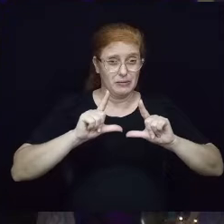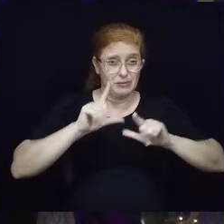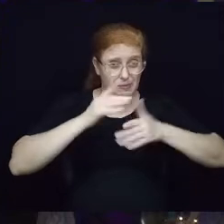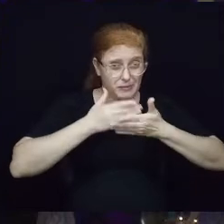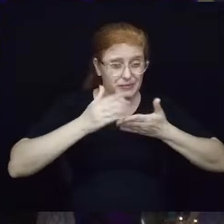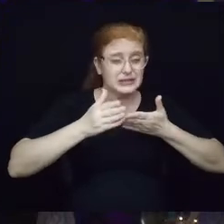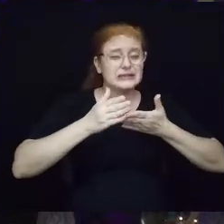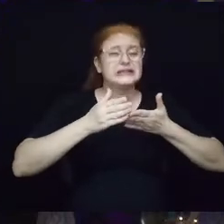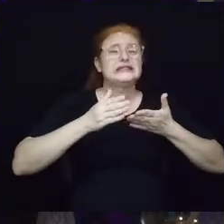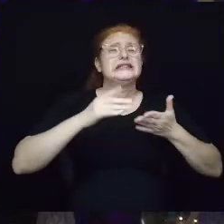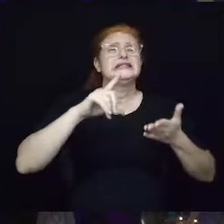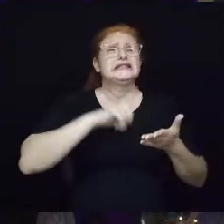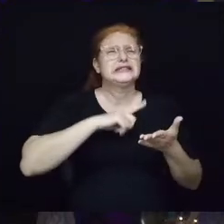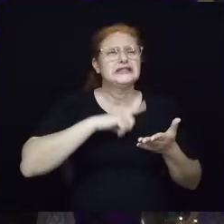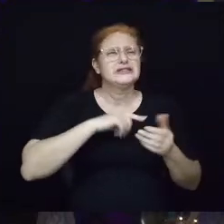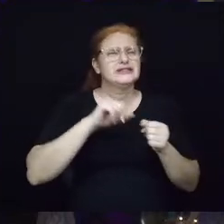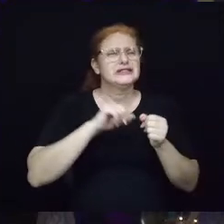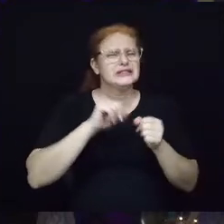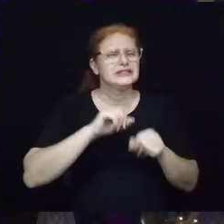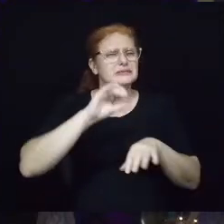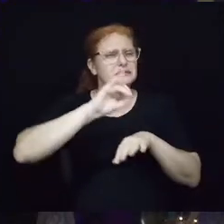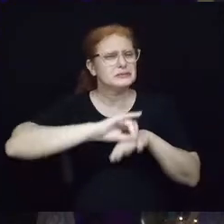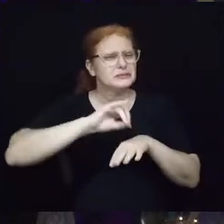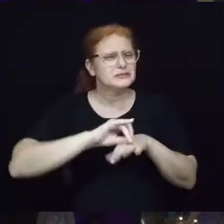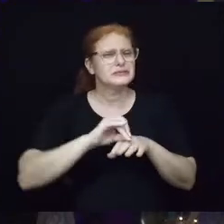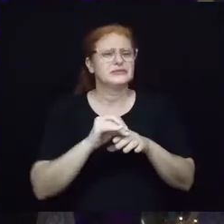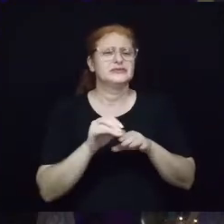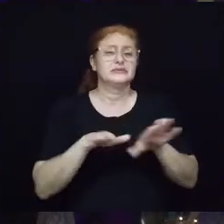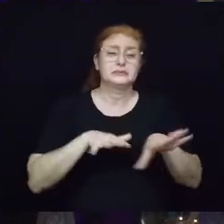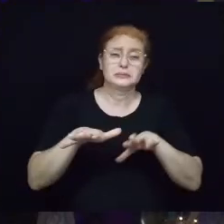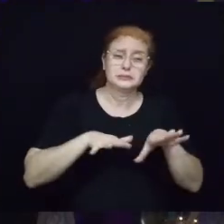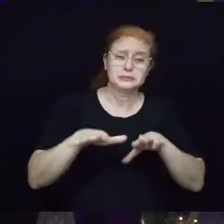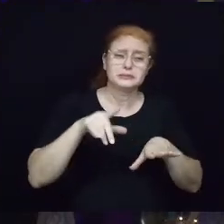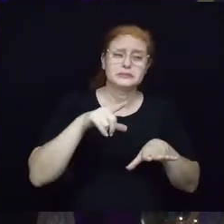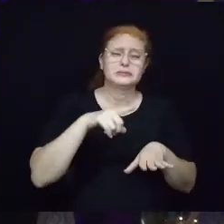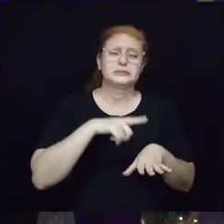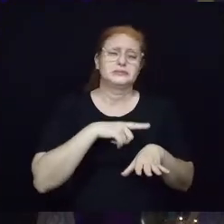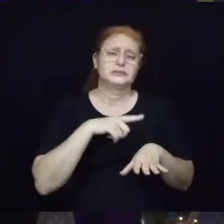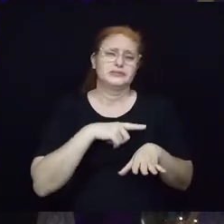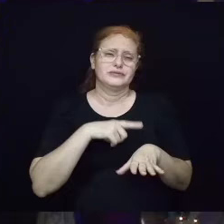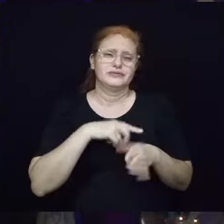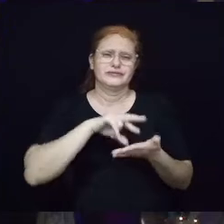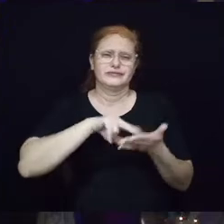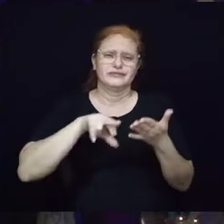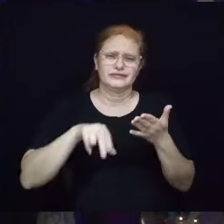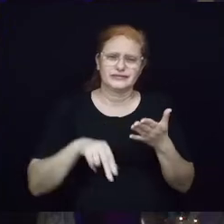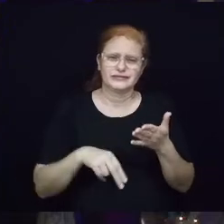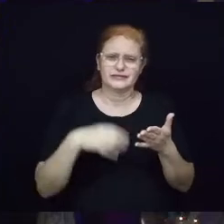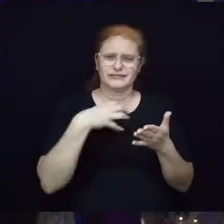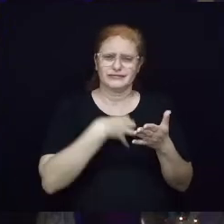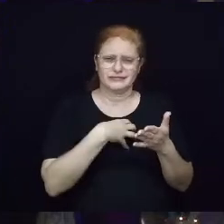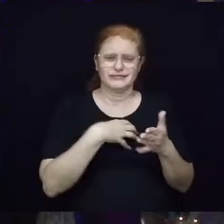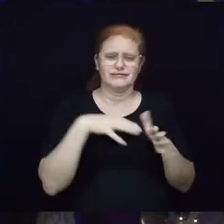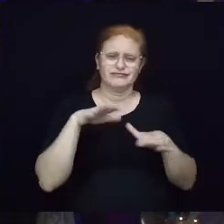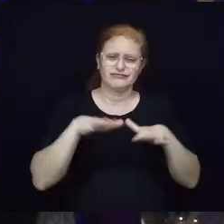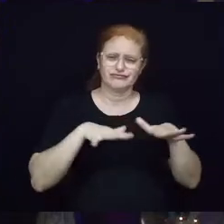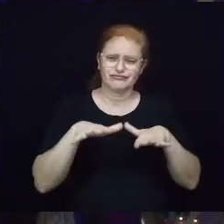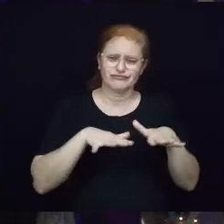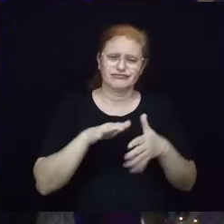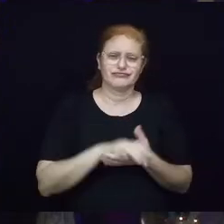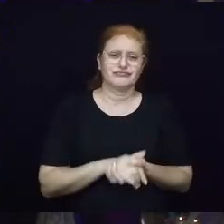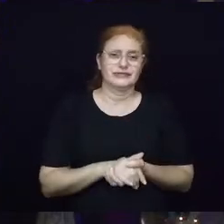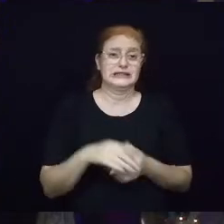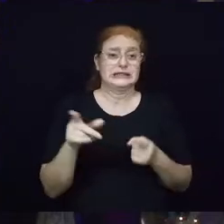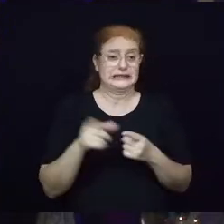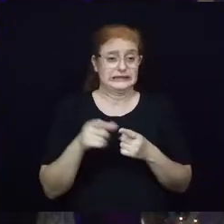tinha esses... eu fazia peças manipuláveis que tinham articulações, que eles tinham várias configurações e